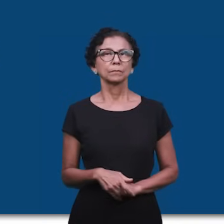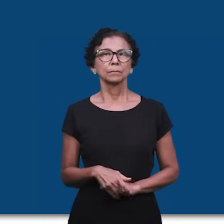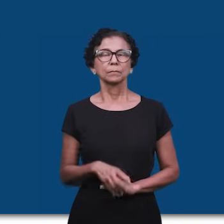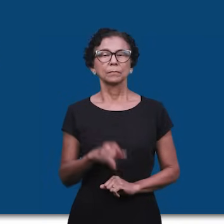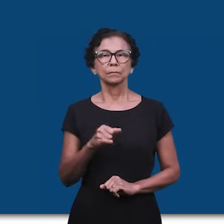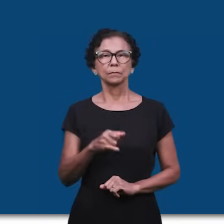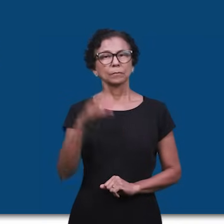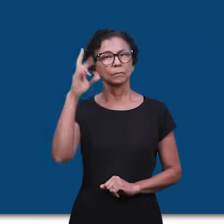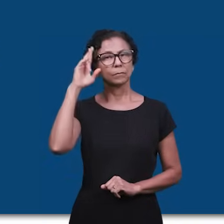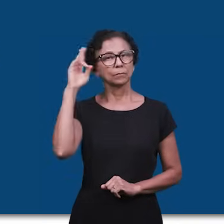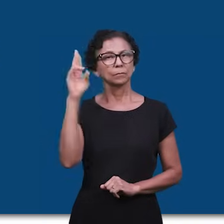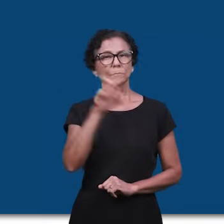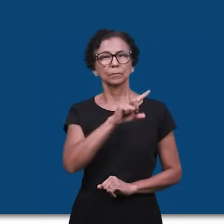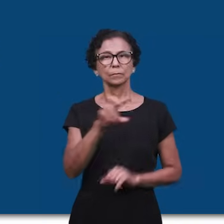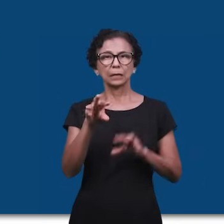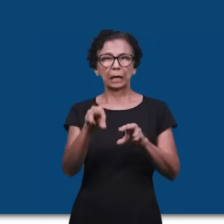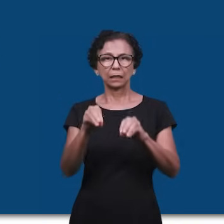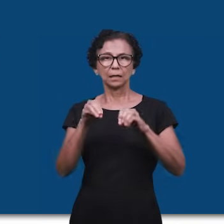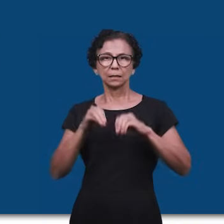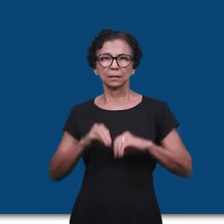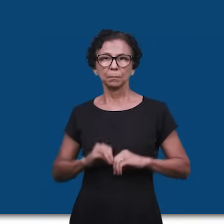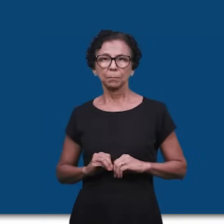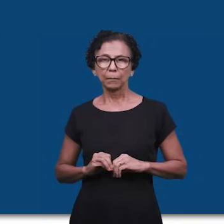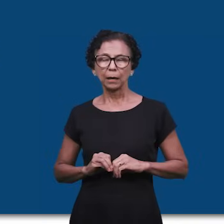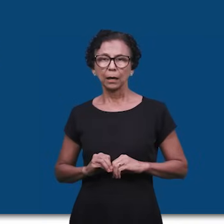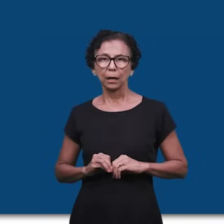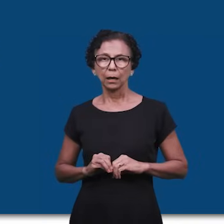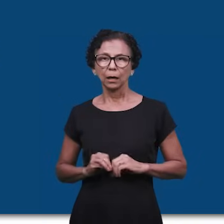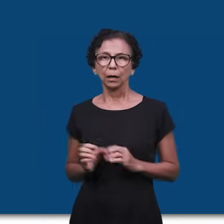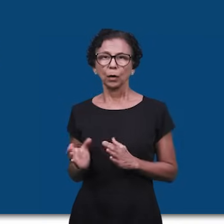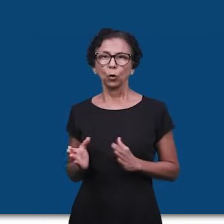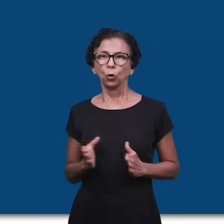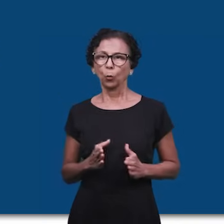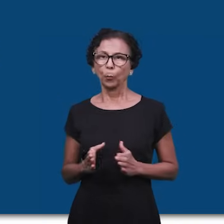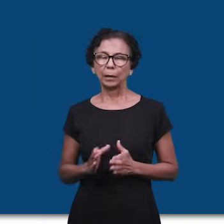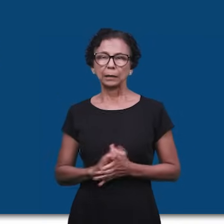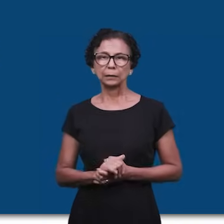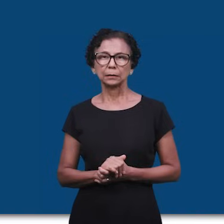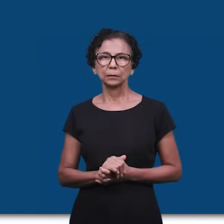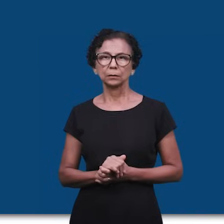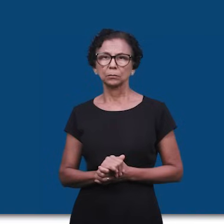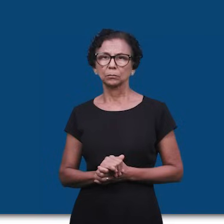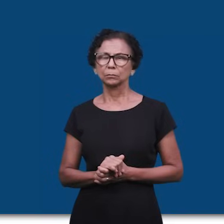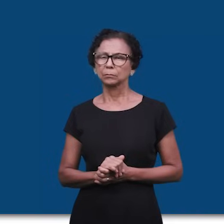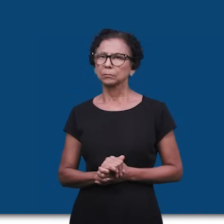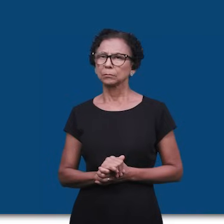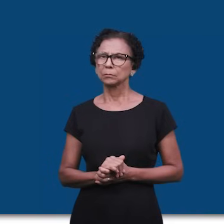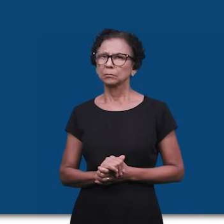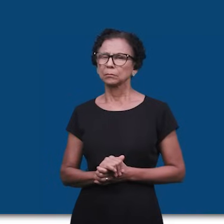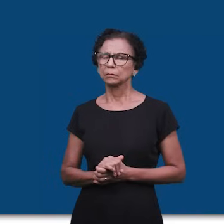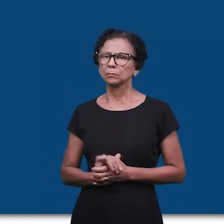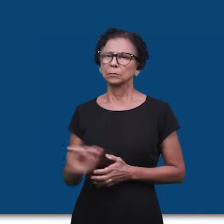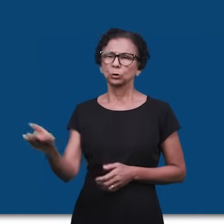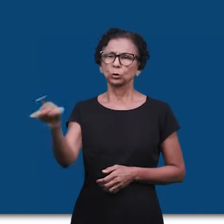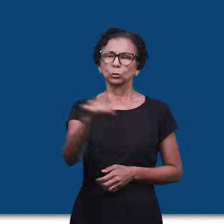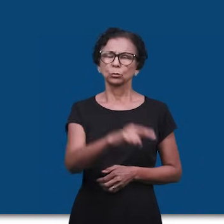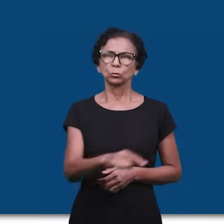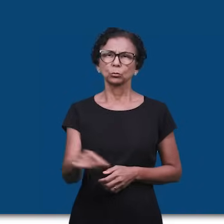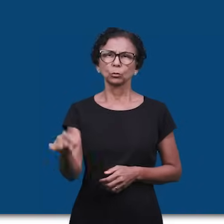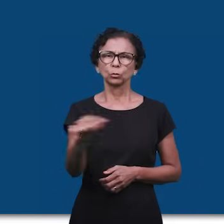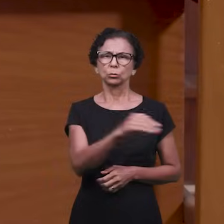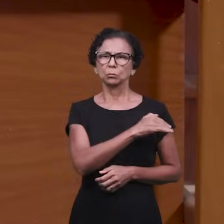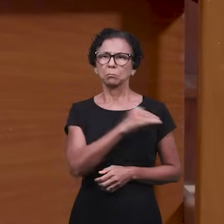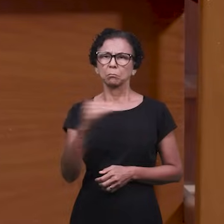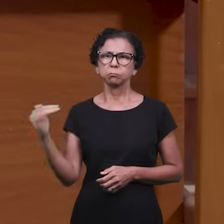não abreviasse aqueles dias, nenhuma carne se salvará mais por causa dos